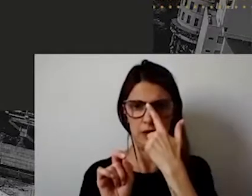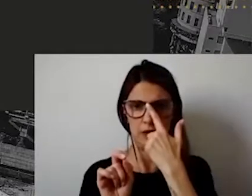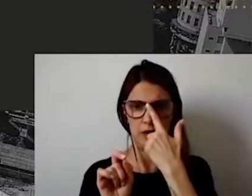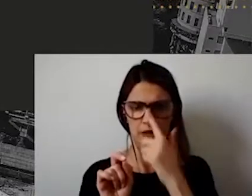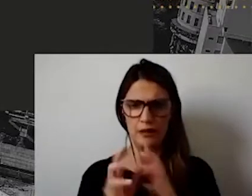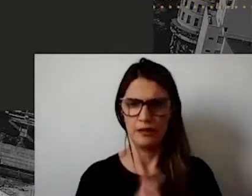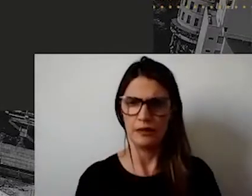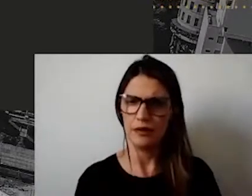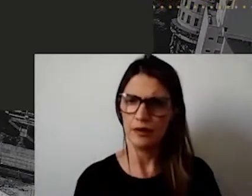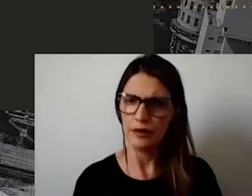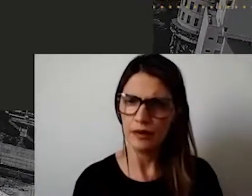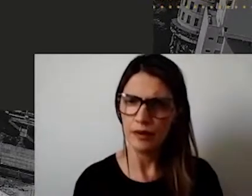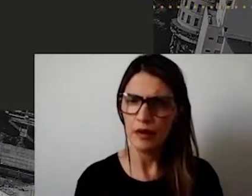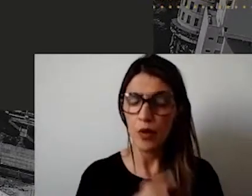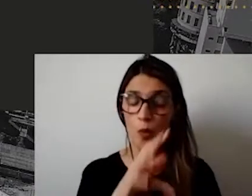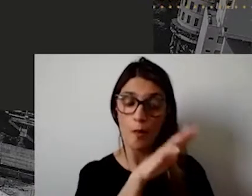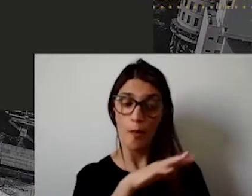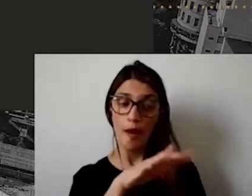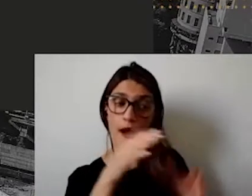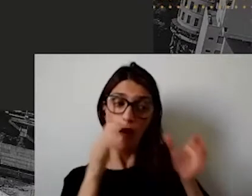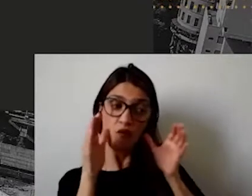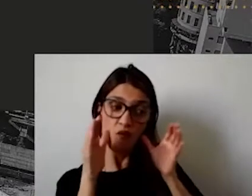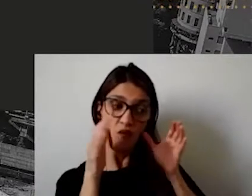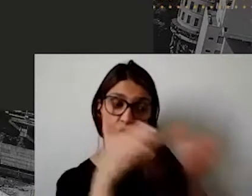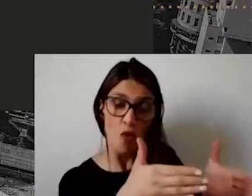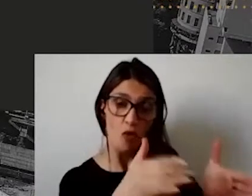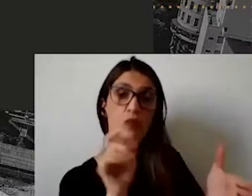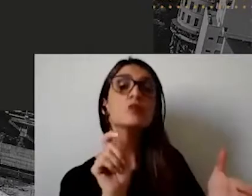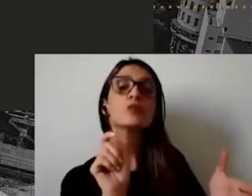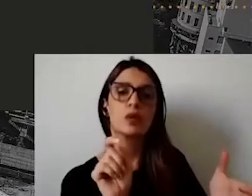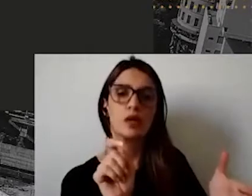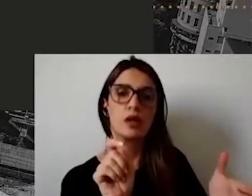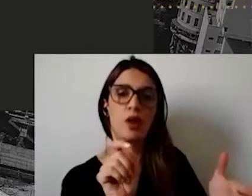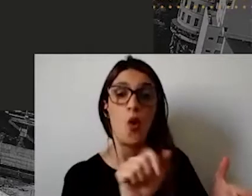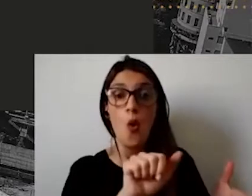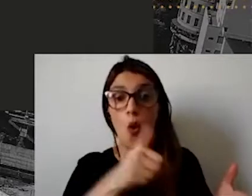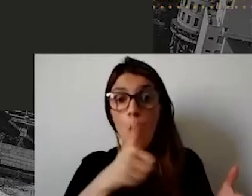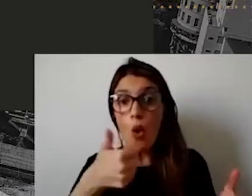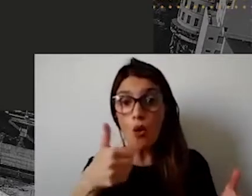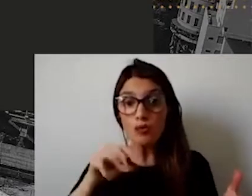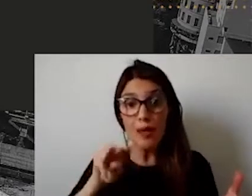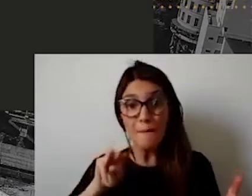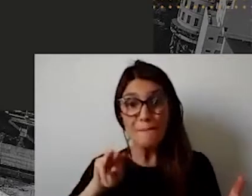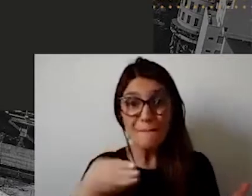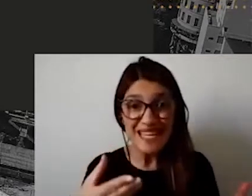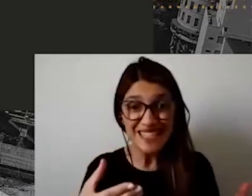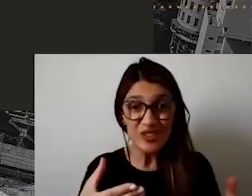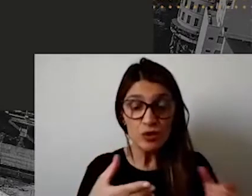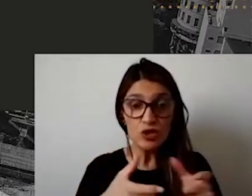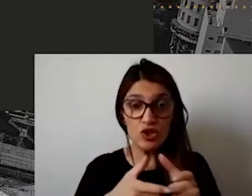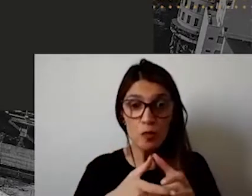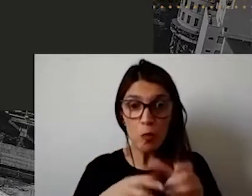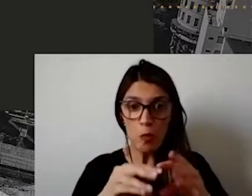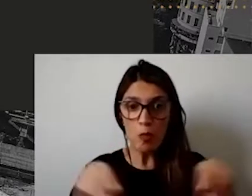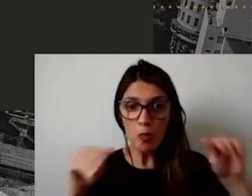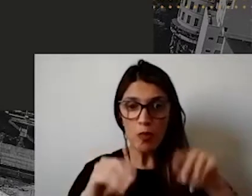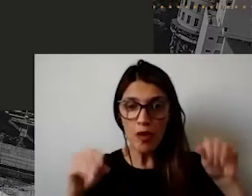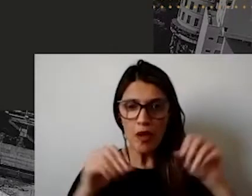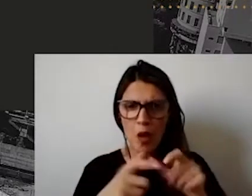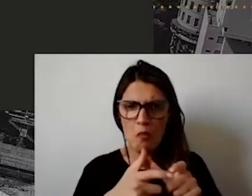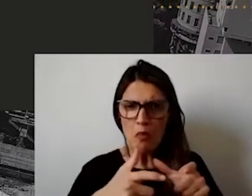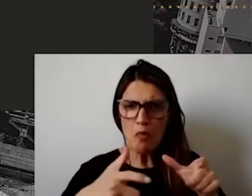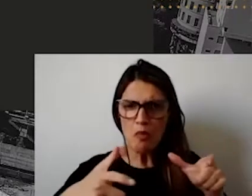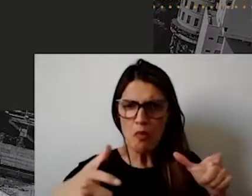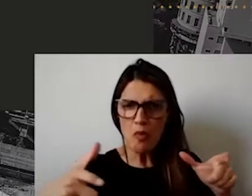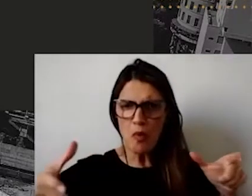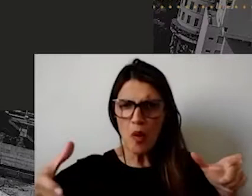uma área focal, que são 11 milhões de hectares, que compreendem 16 unidades